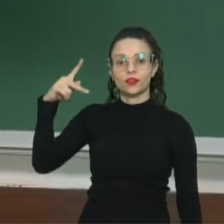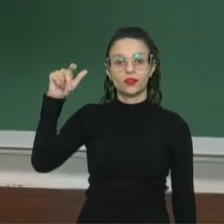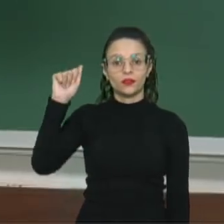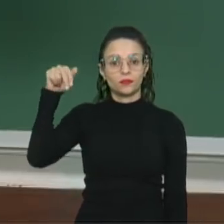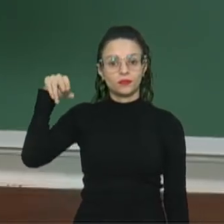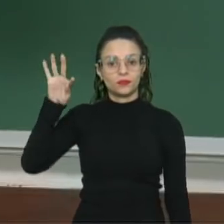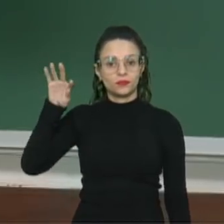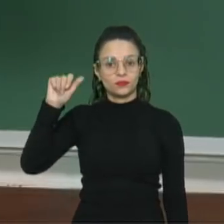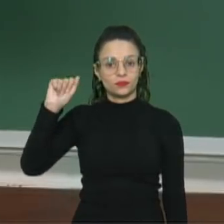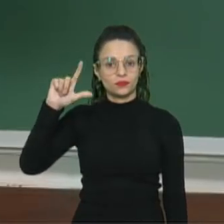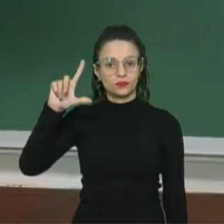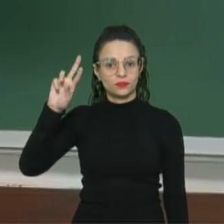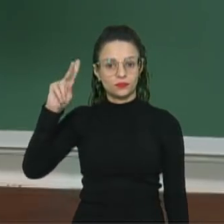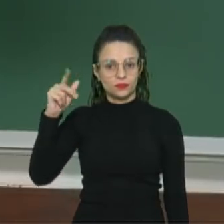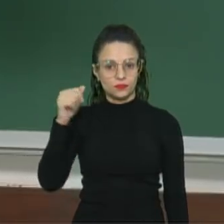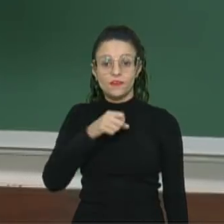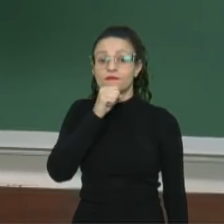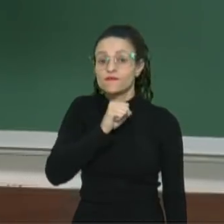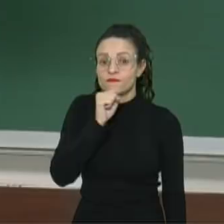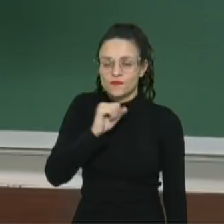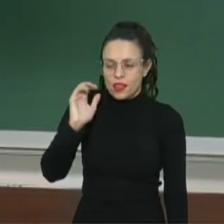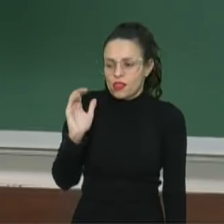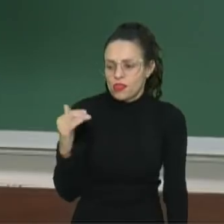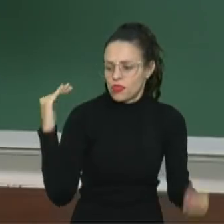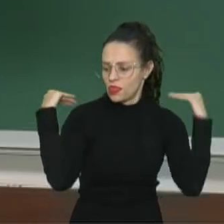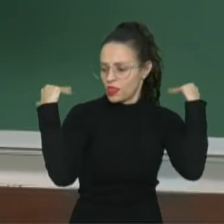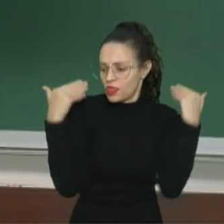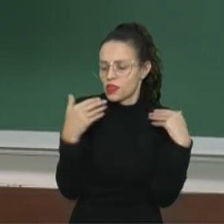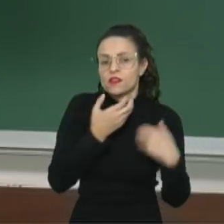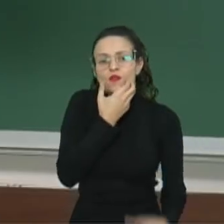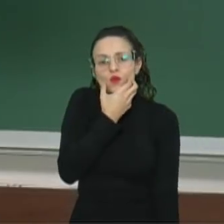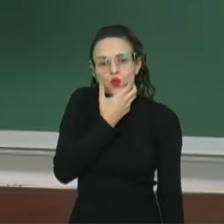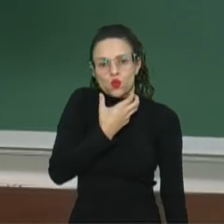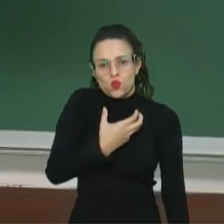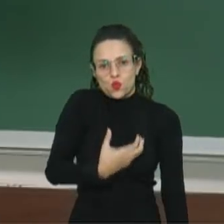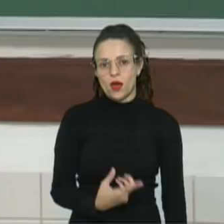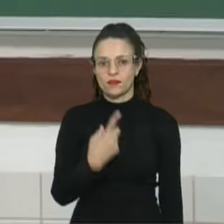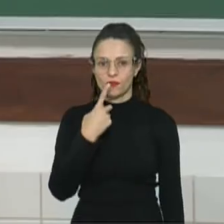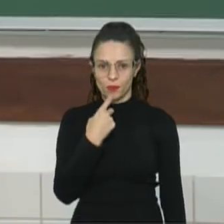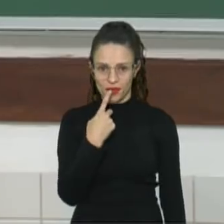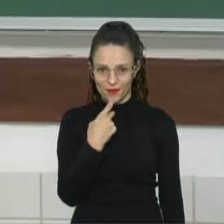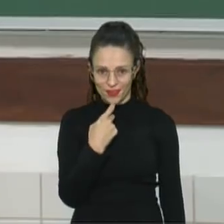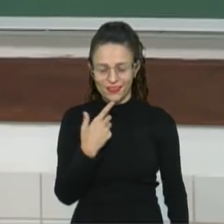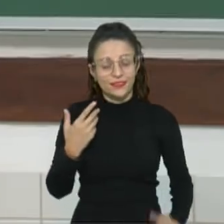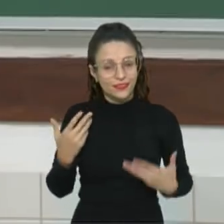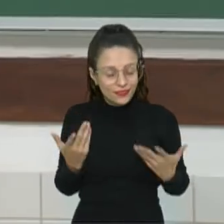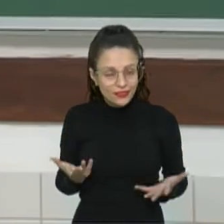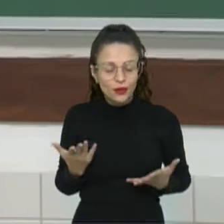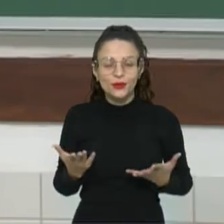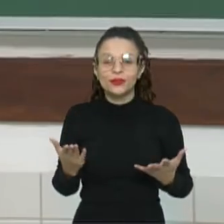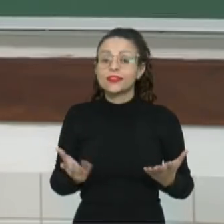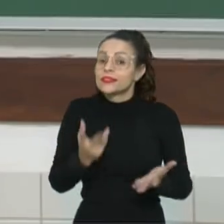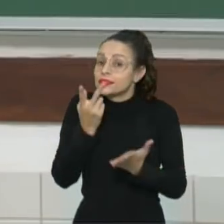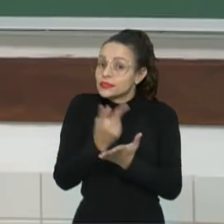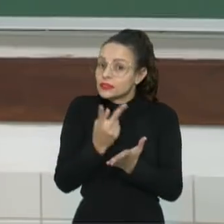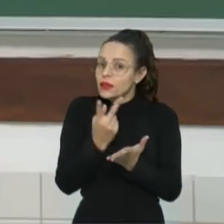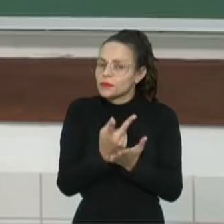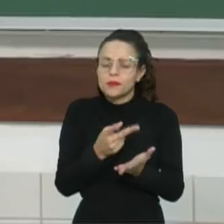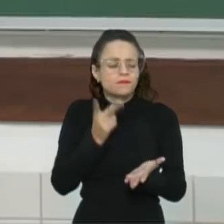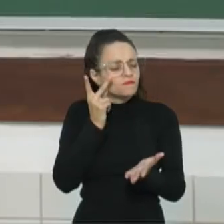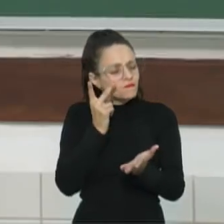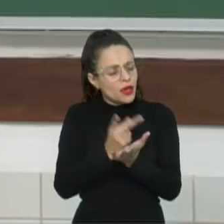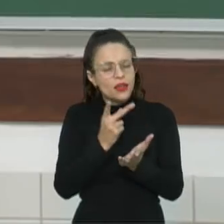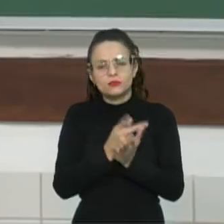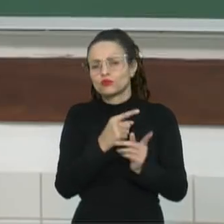velho, corcunda, de longas barbas vermelhas, né? Então, sempre seria esse